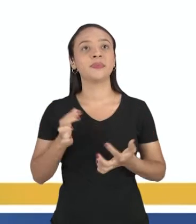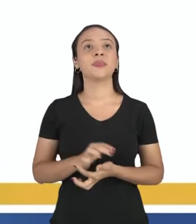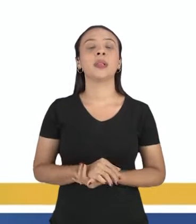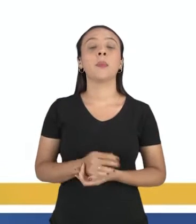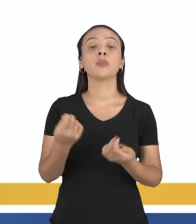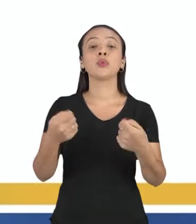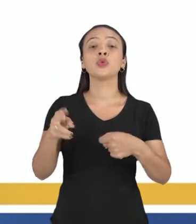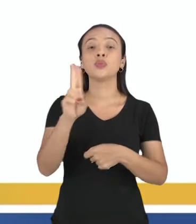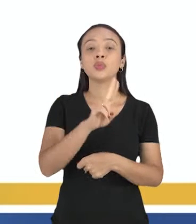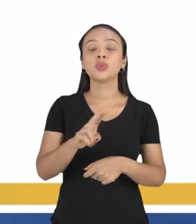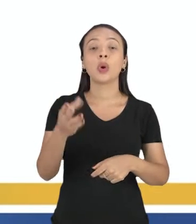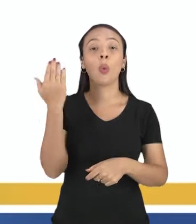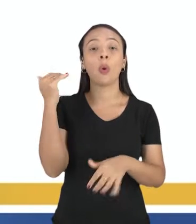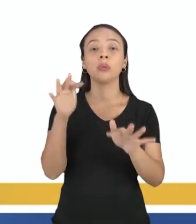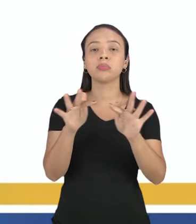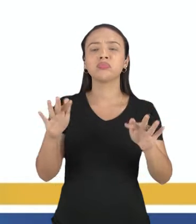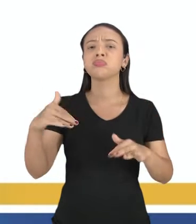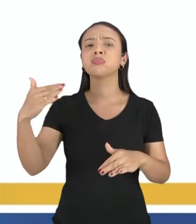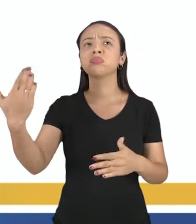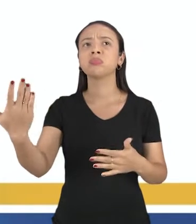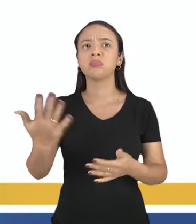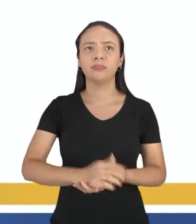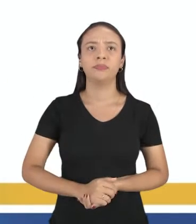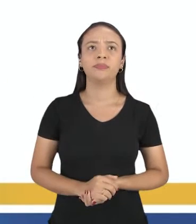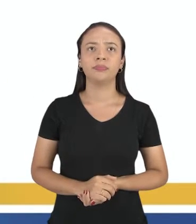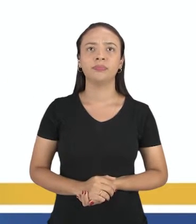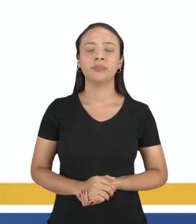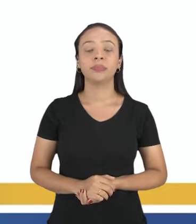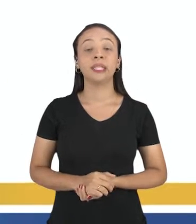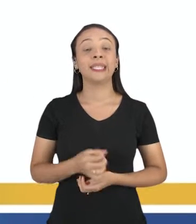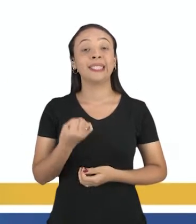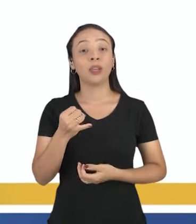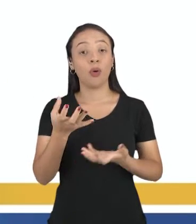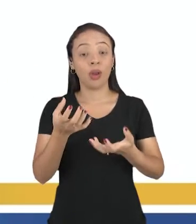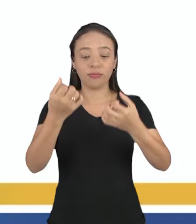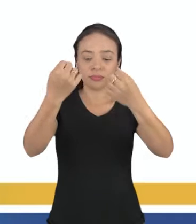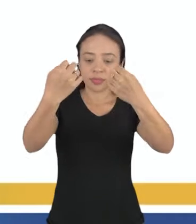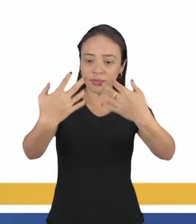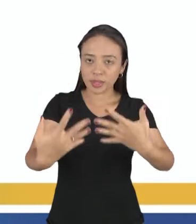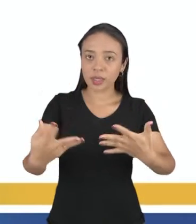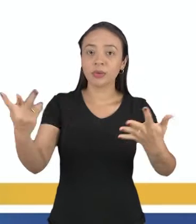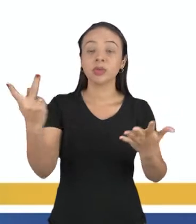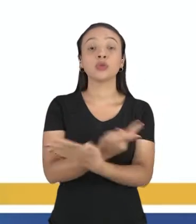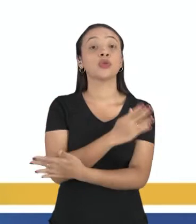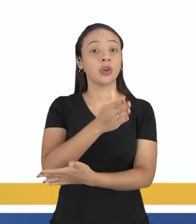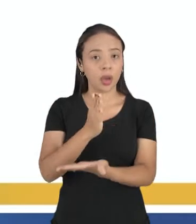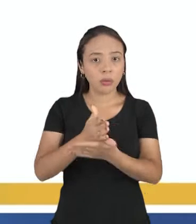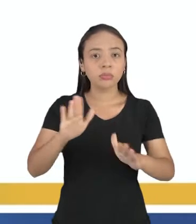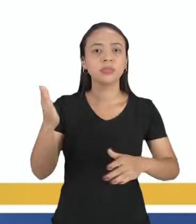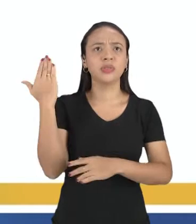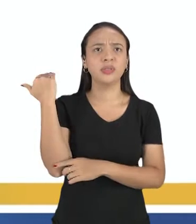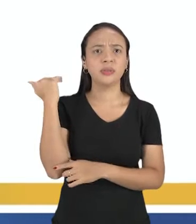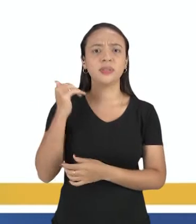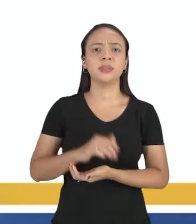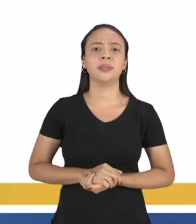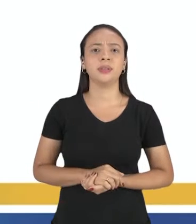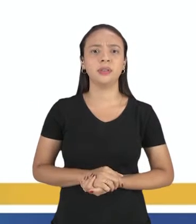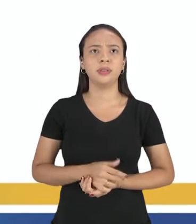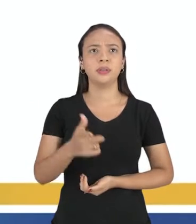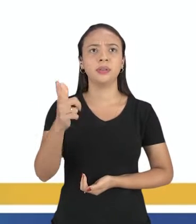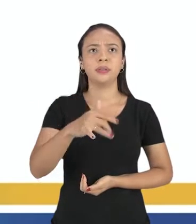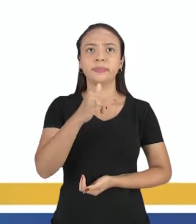Usamos o Simple Past quando queremos descrever uma ação completamente terminada no passado. Por